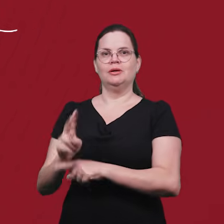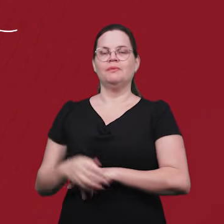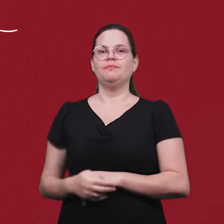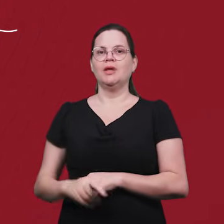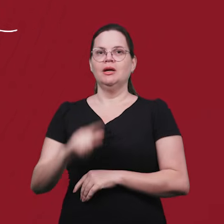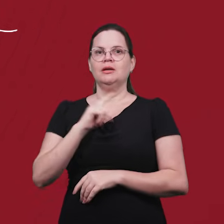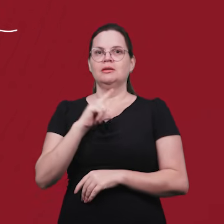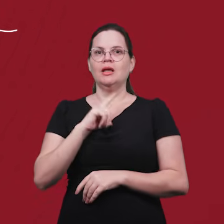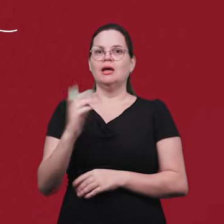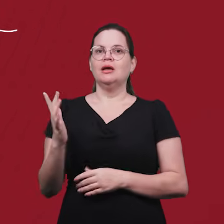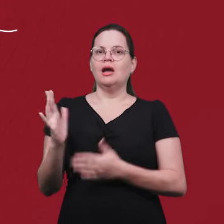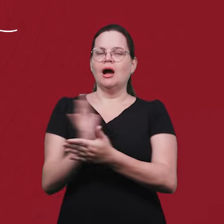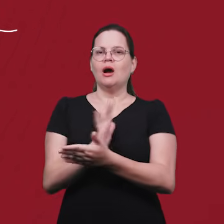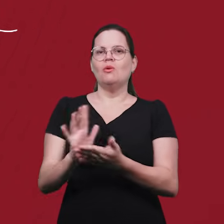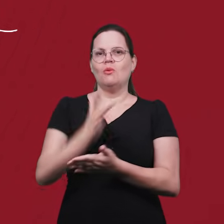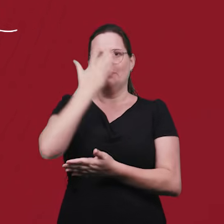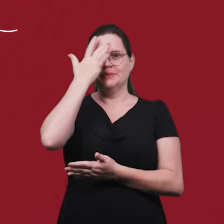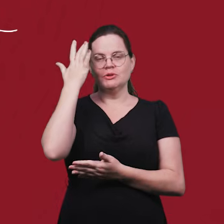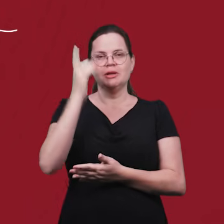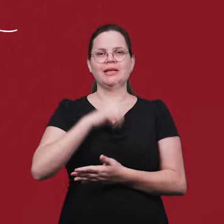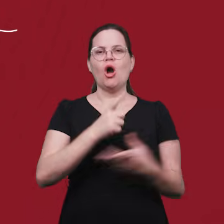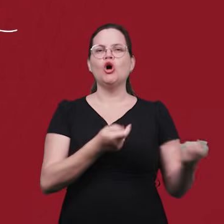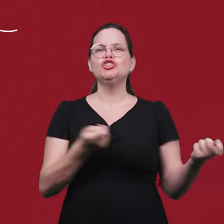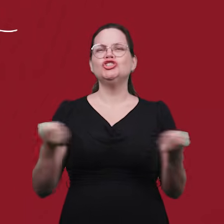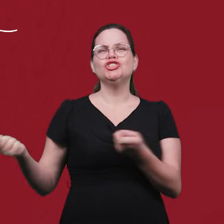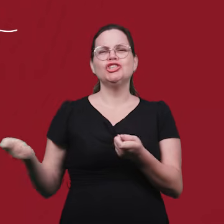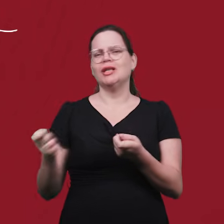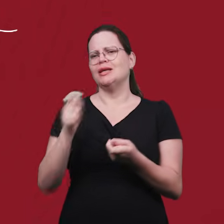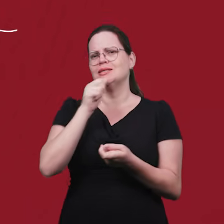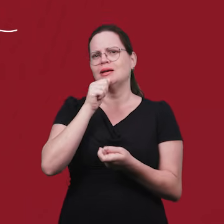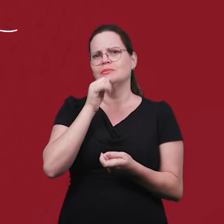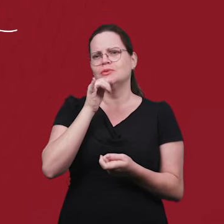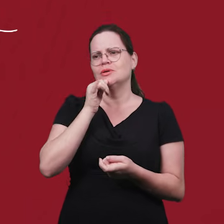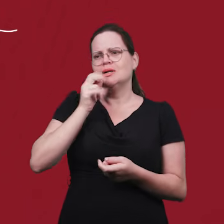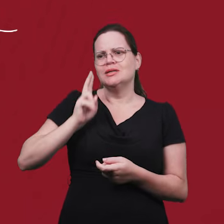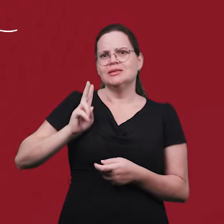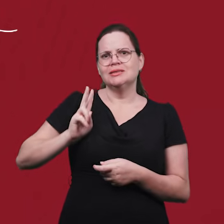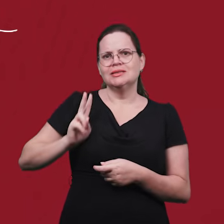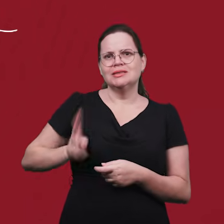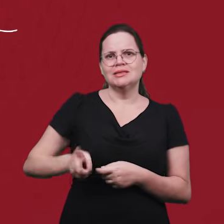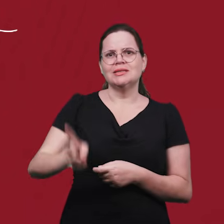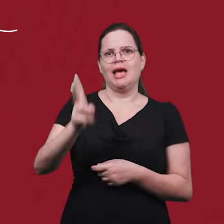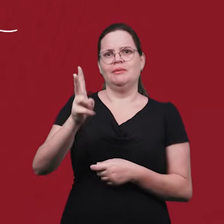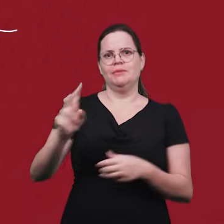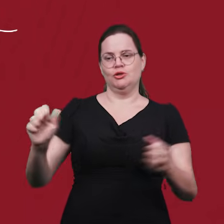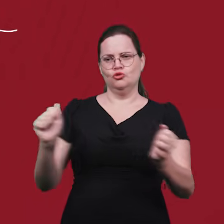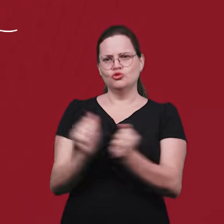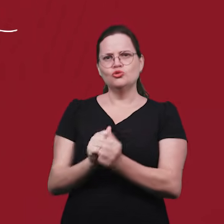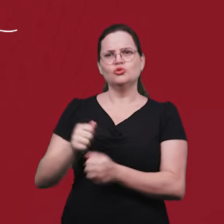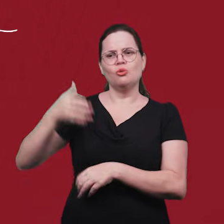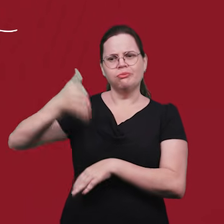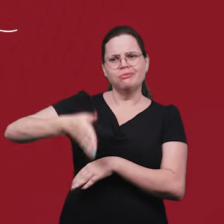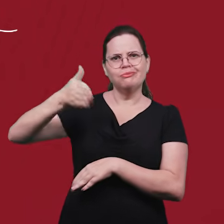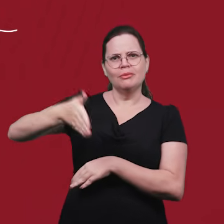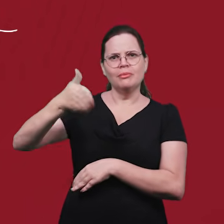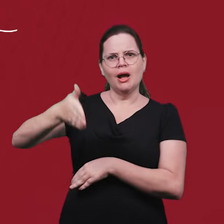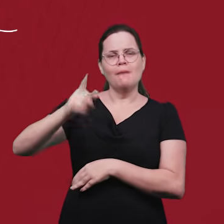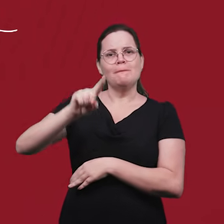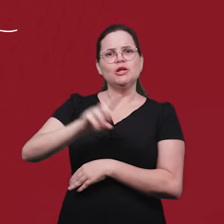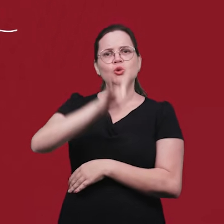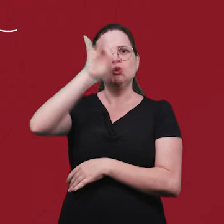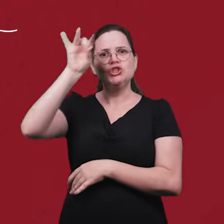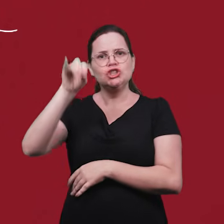de ir a certos lugares. Justo quando teve o terremoto, eles mudaram a rotina, assim, por casualidade, mas sabemos